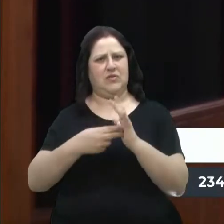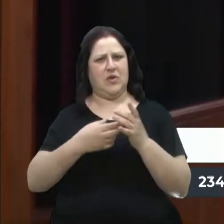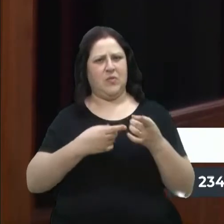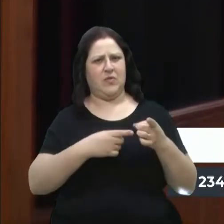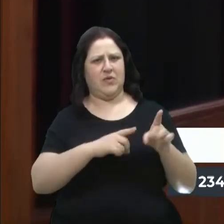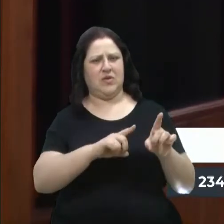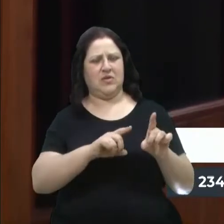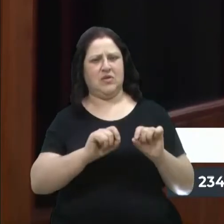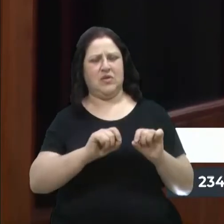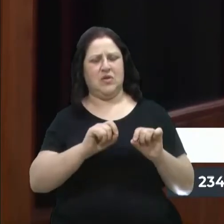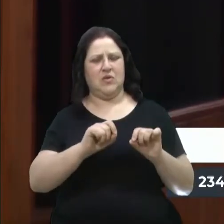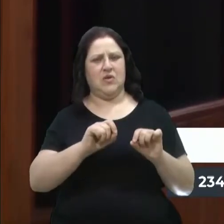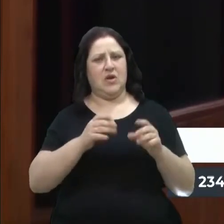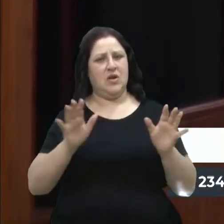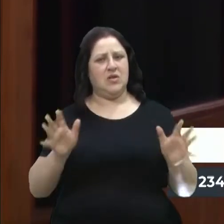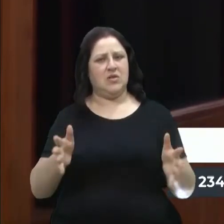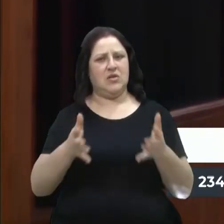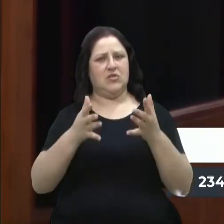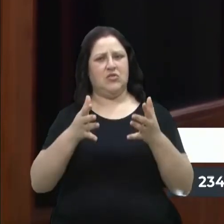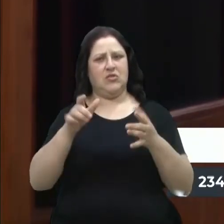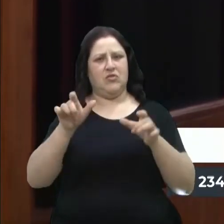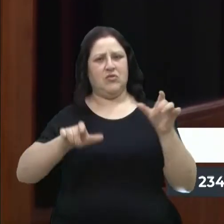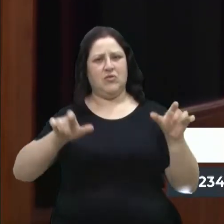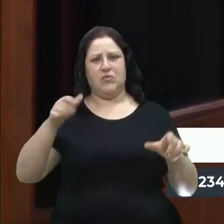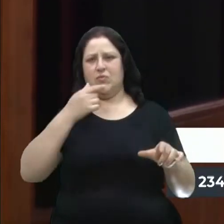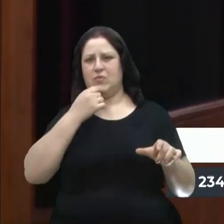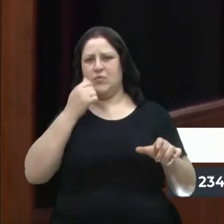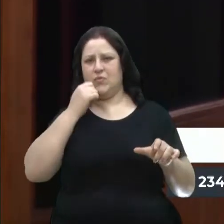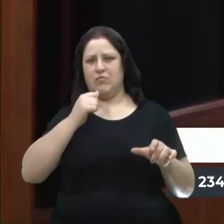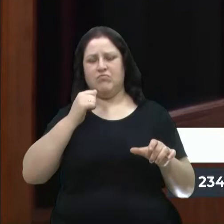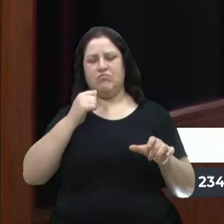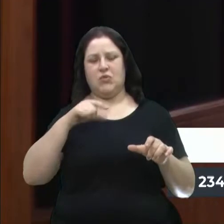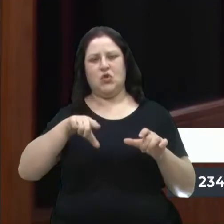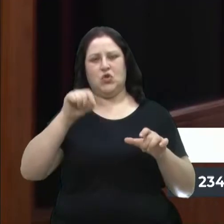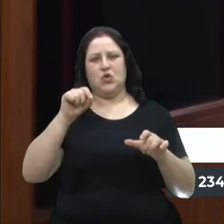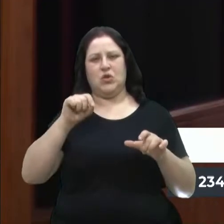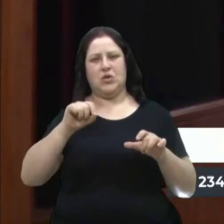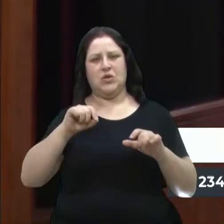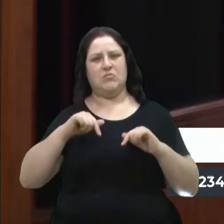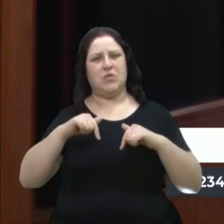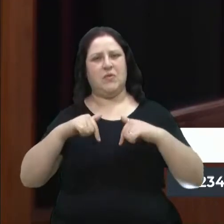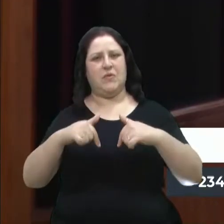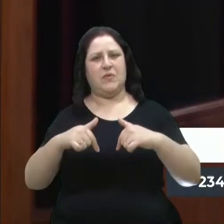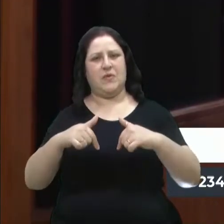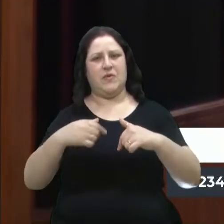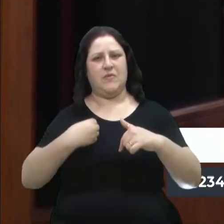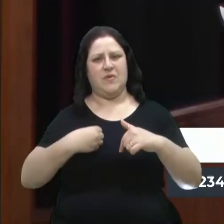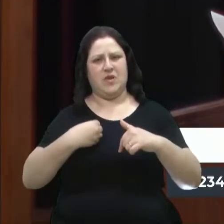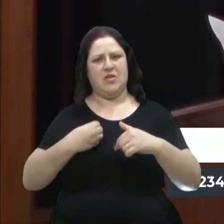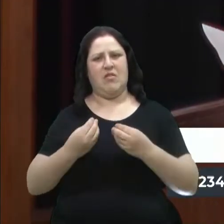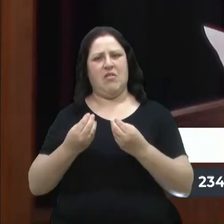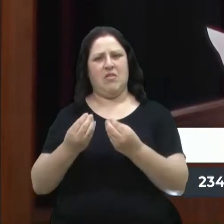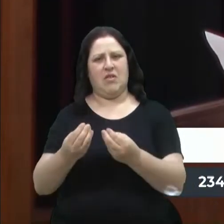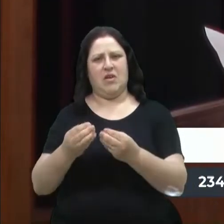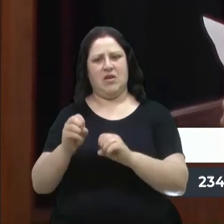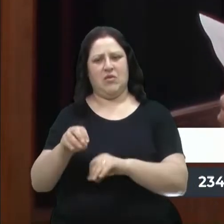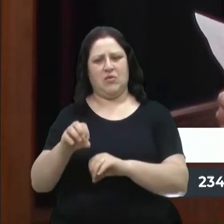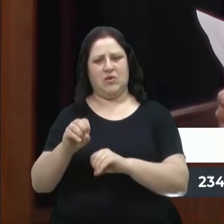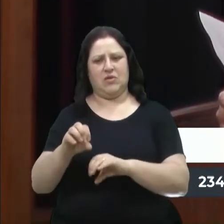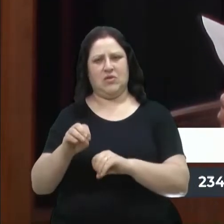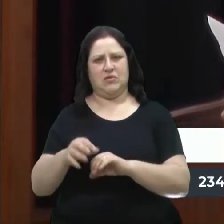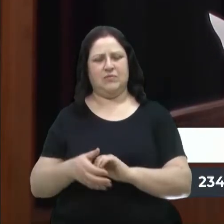incentivo àqueles e aquelas que escolheram dedicar as suas vidas à educação diariamente muito mais do que a estrutura física